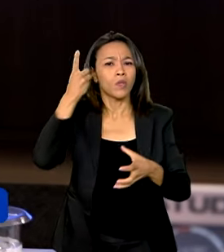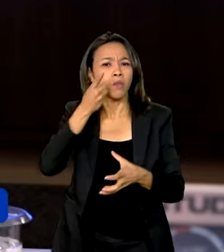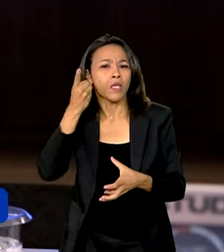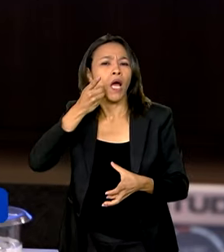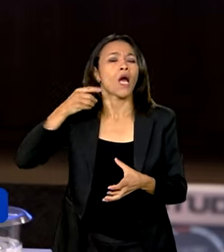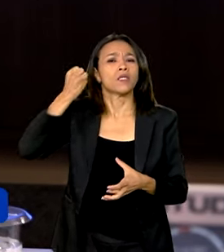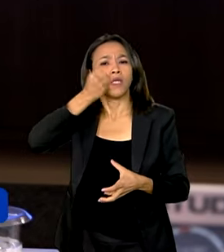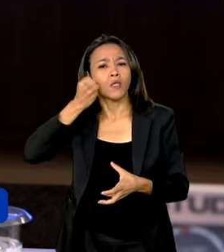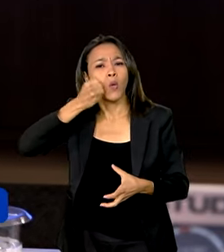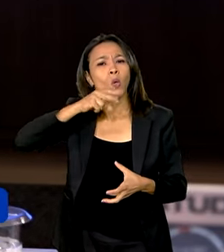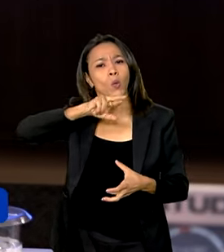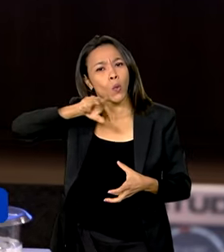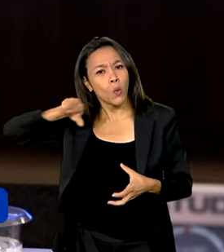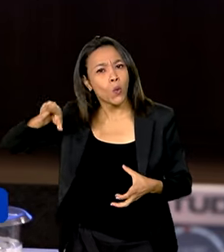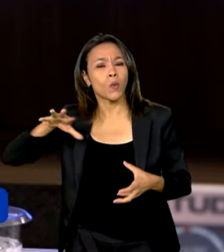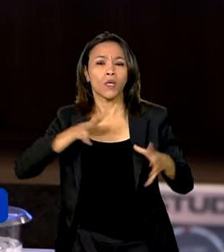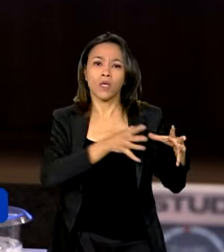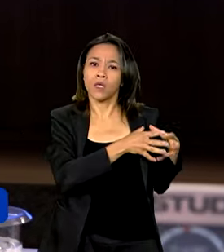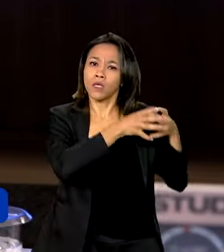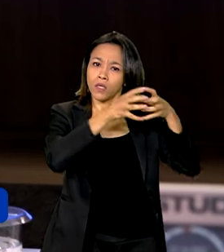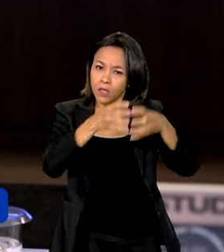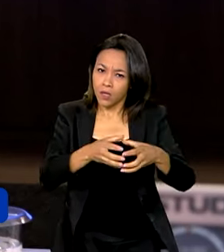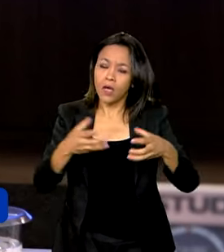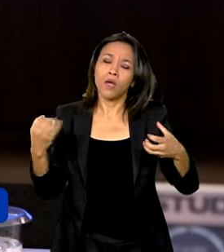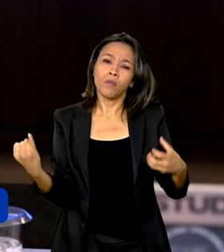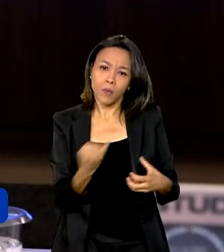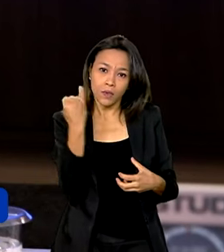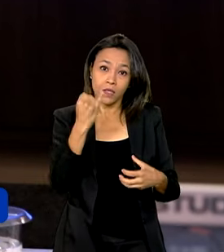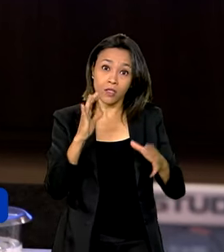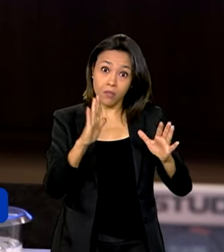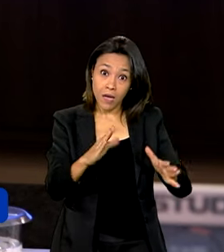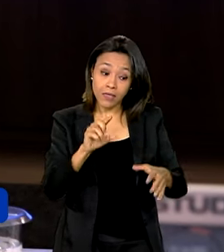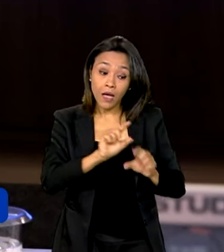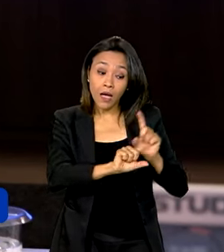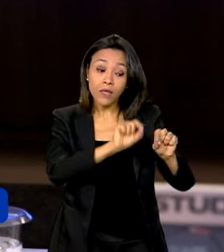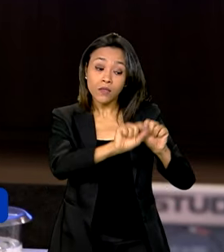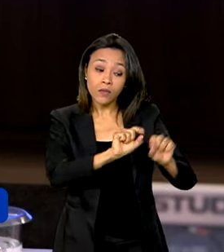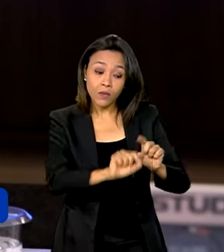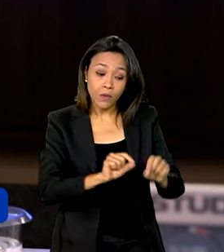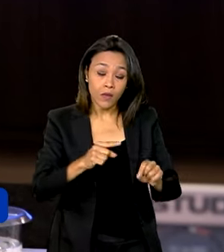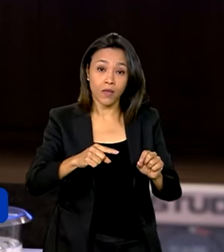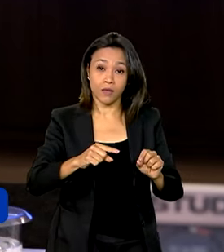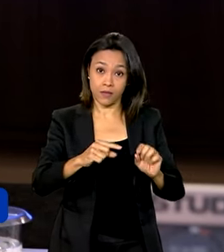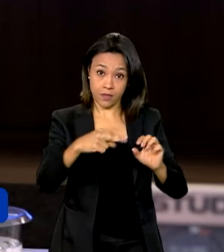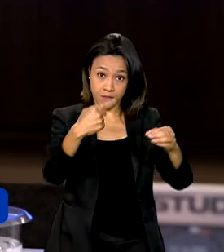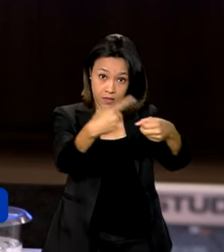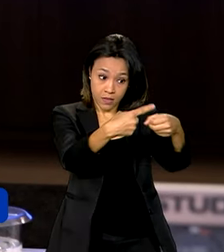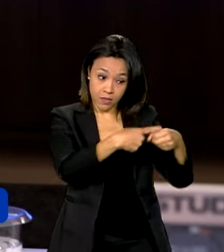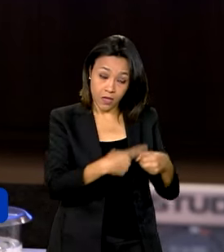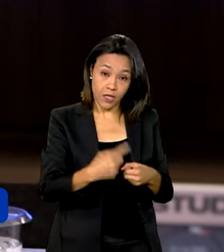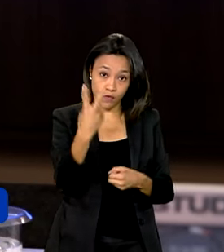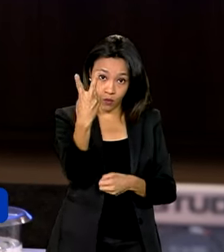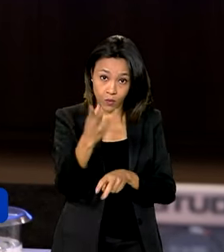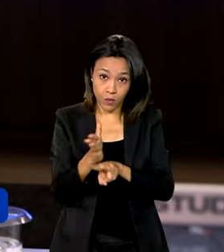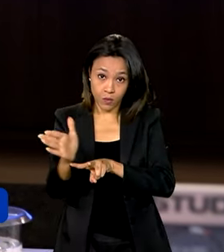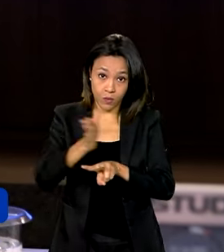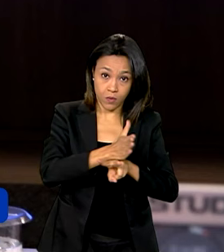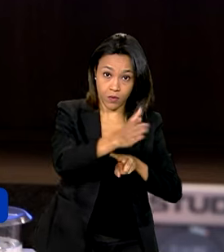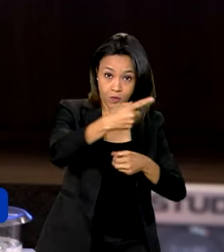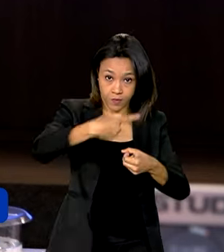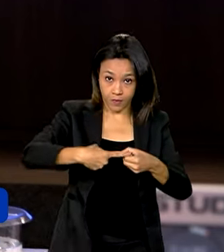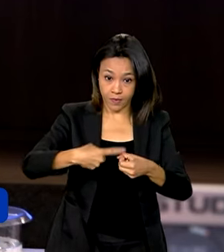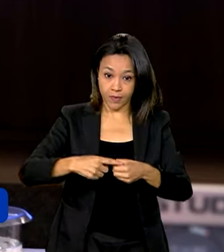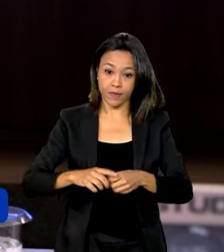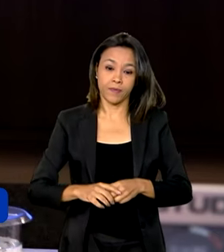discutindo essa questão mas a definição das cidades ela se deu em duas dois níveis o primeiro o